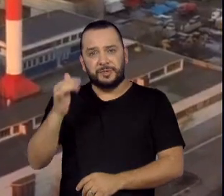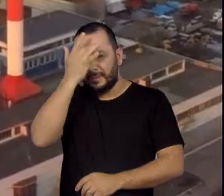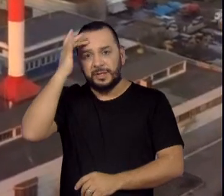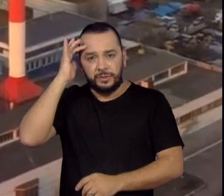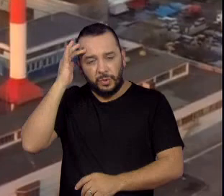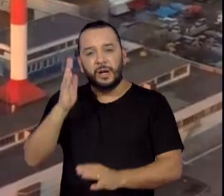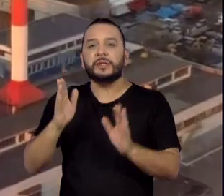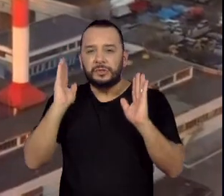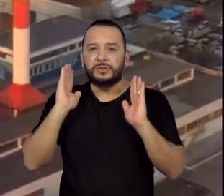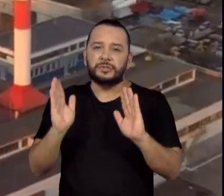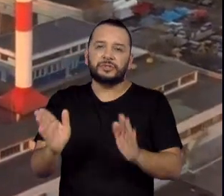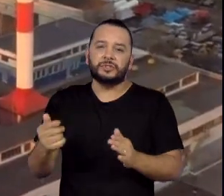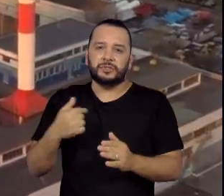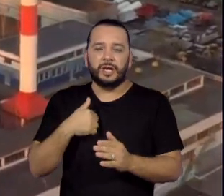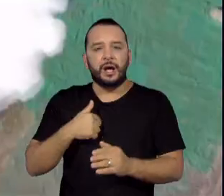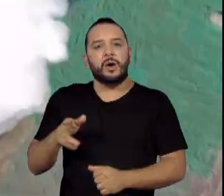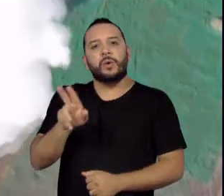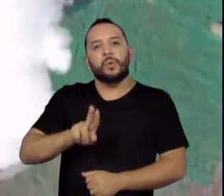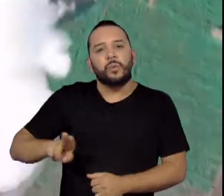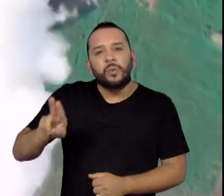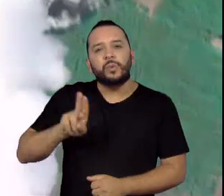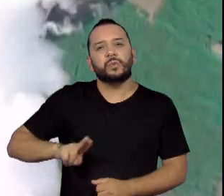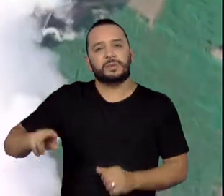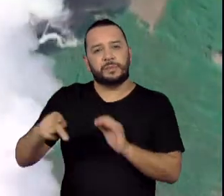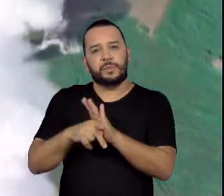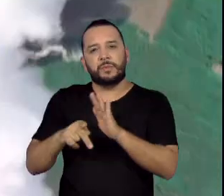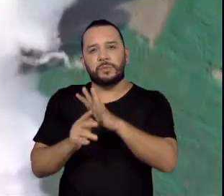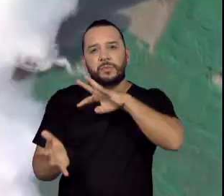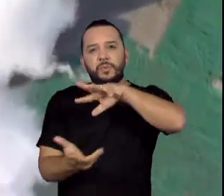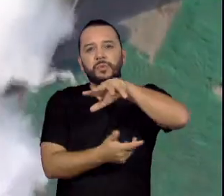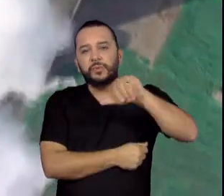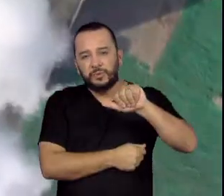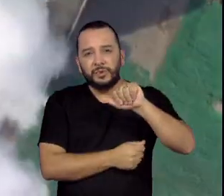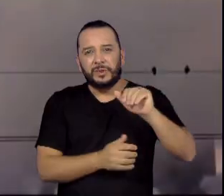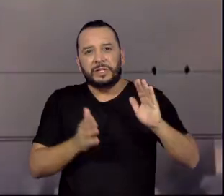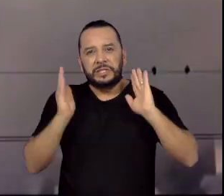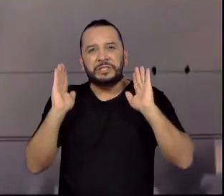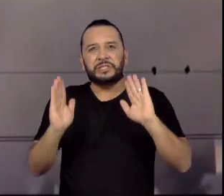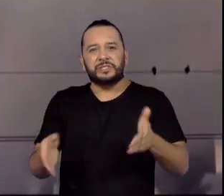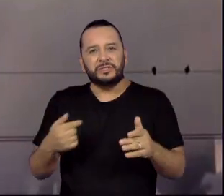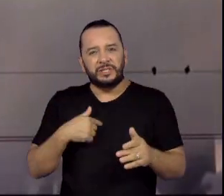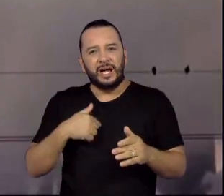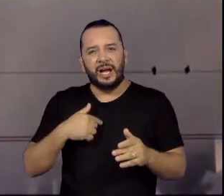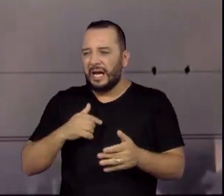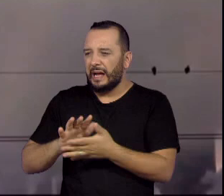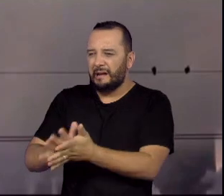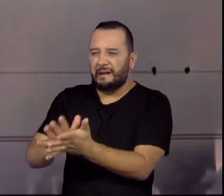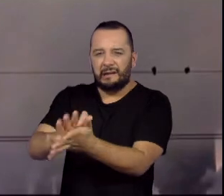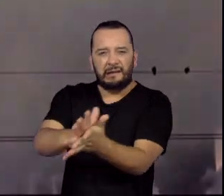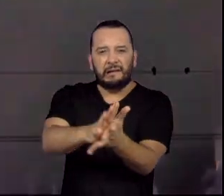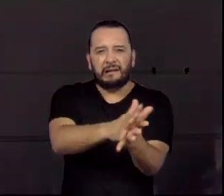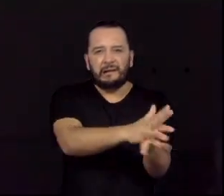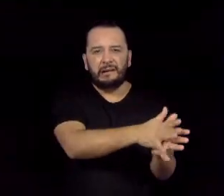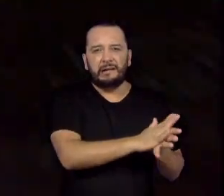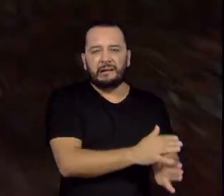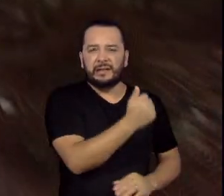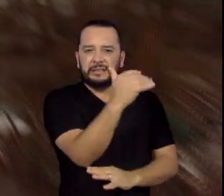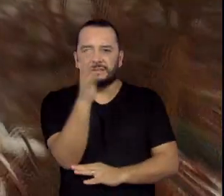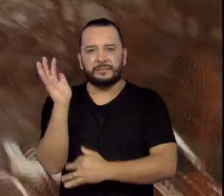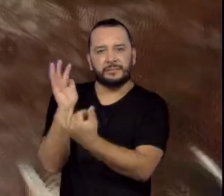se servindo do planeta para sua subsistência, esgotando as suas reservas e danificando o meio ambiente.